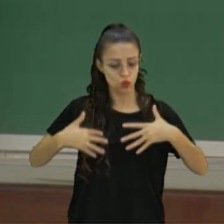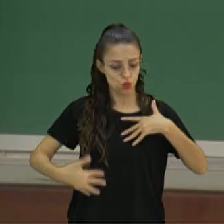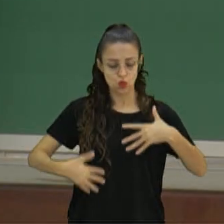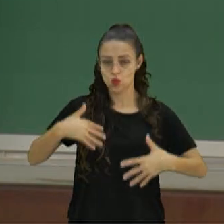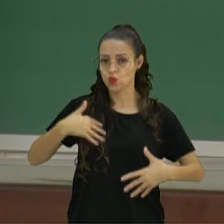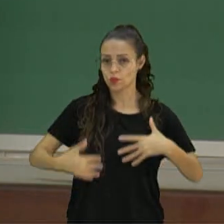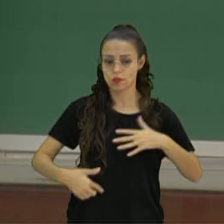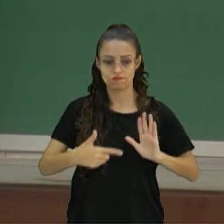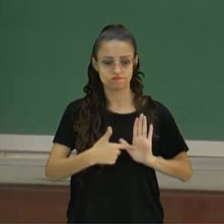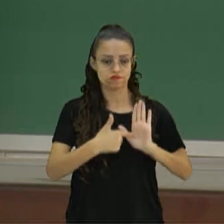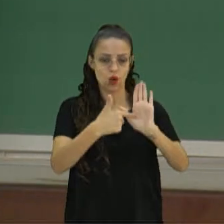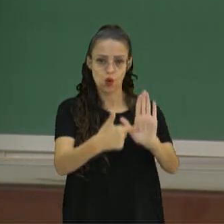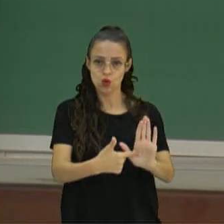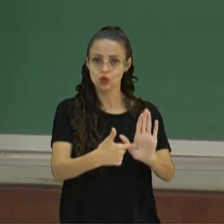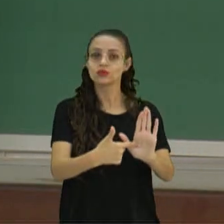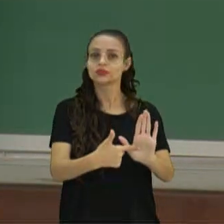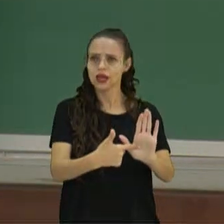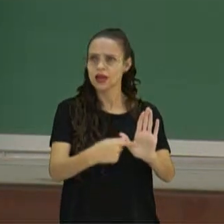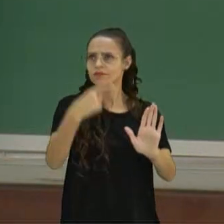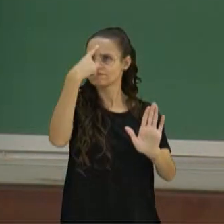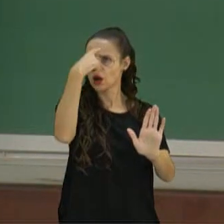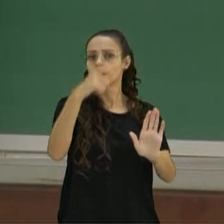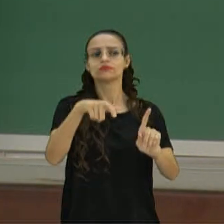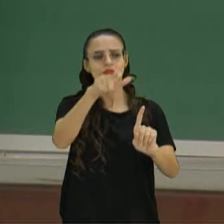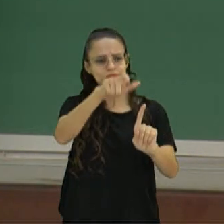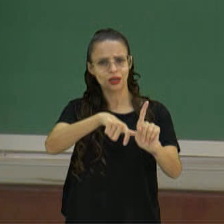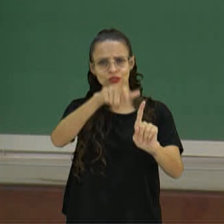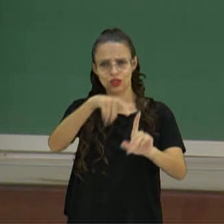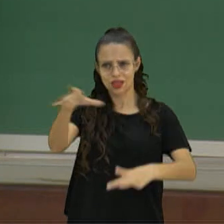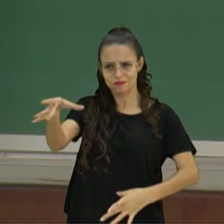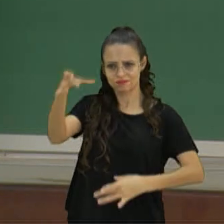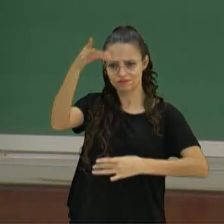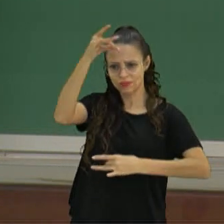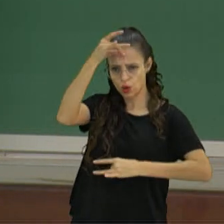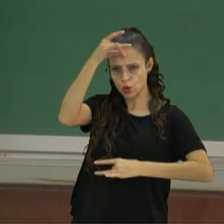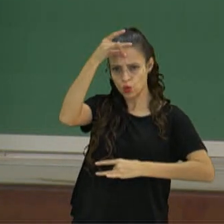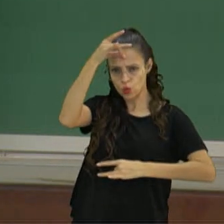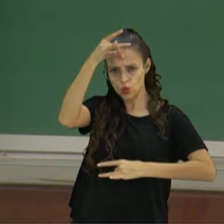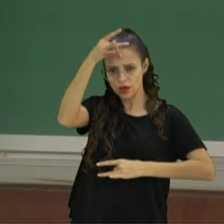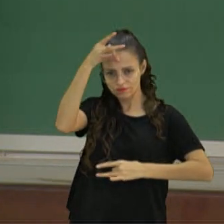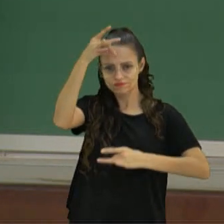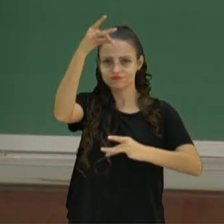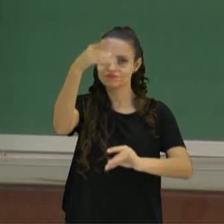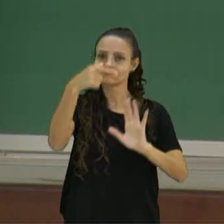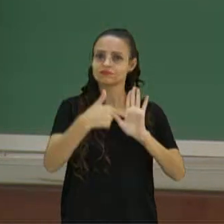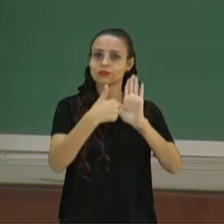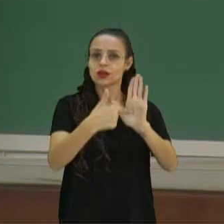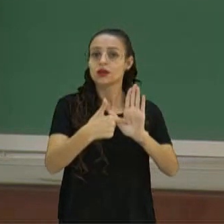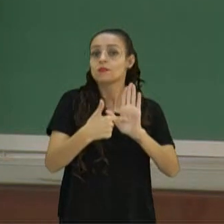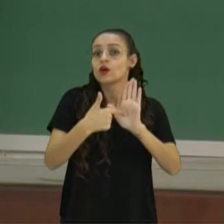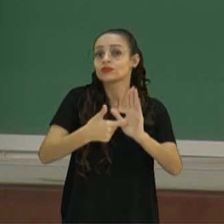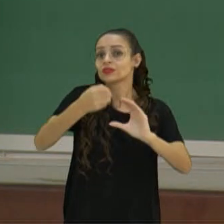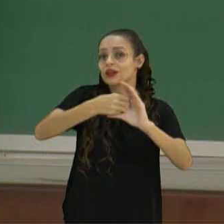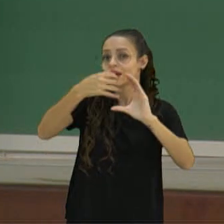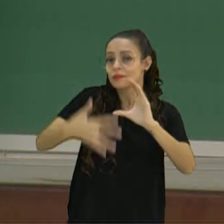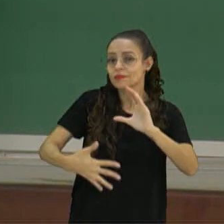representar ideias e personagens, expressando os aspectos fundamentais que as caracterizam. Para tal, é necessário possuir